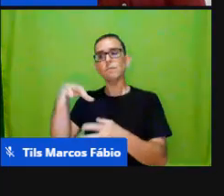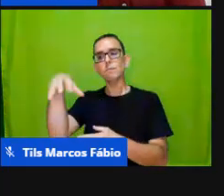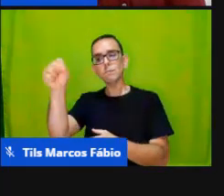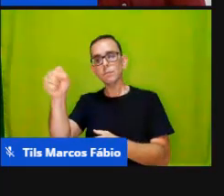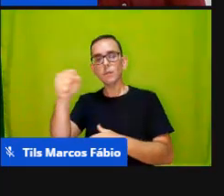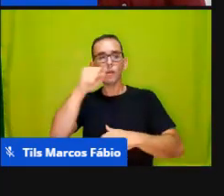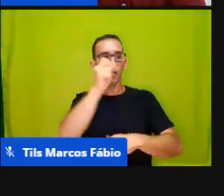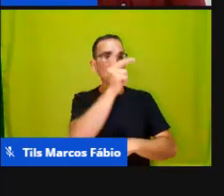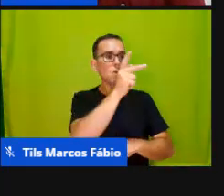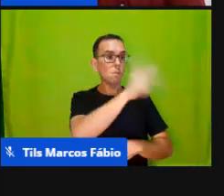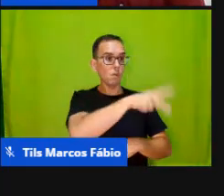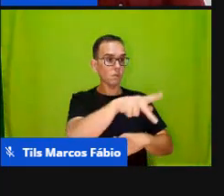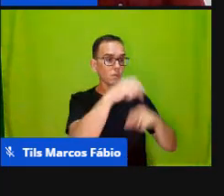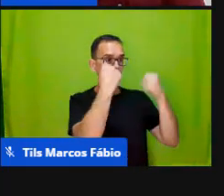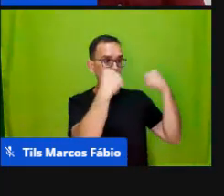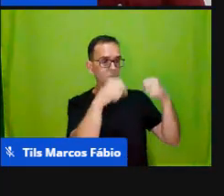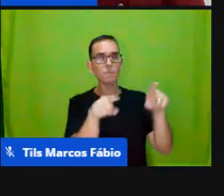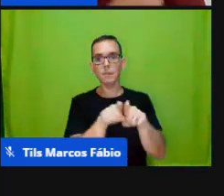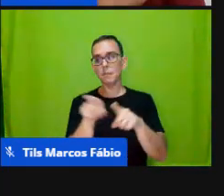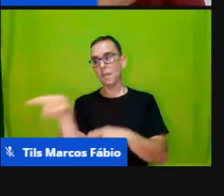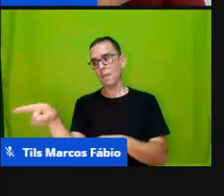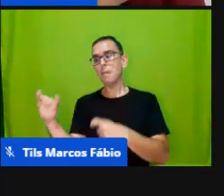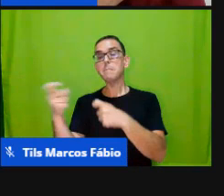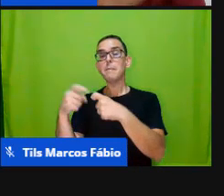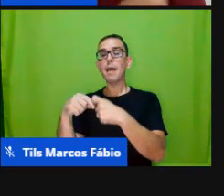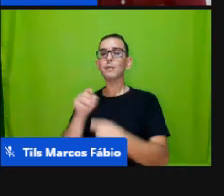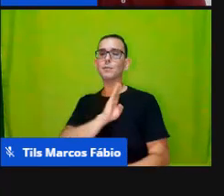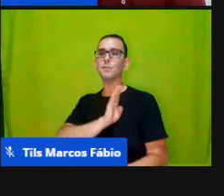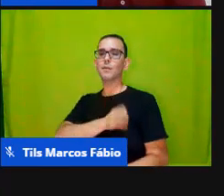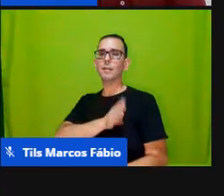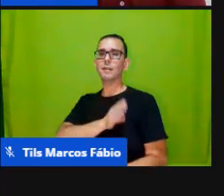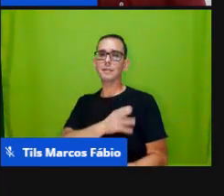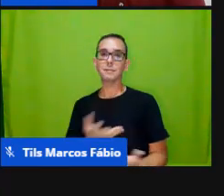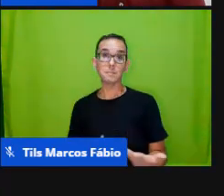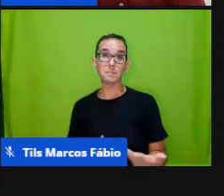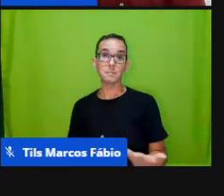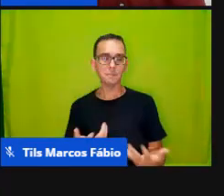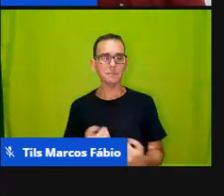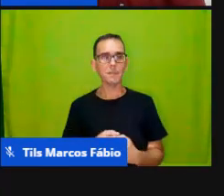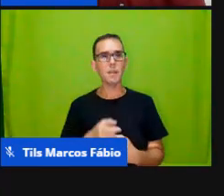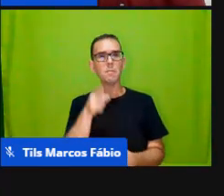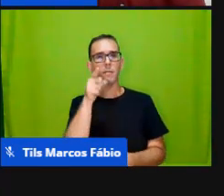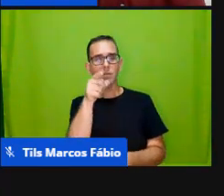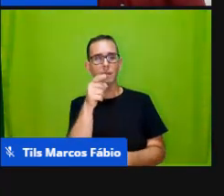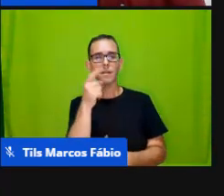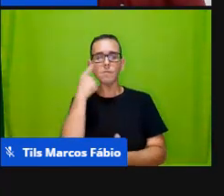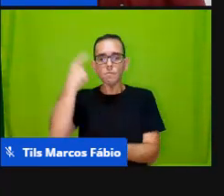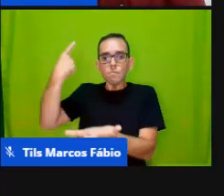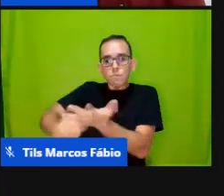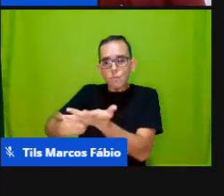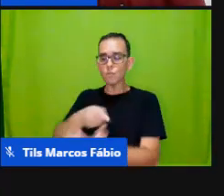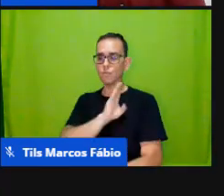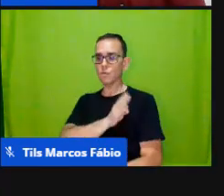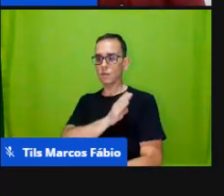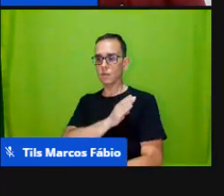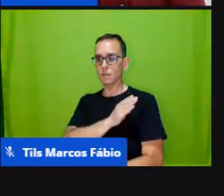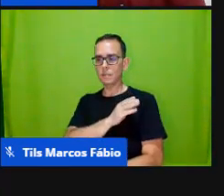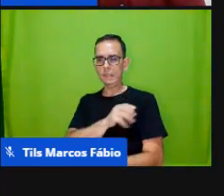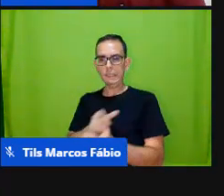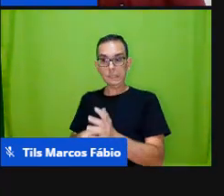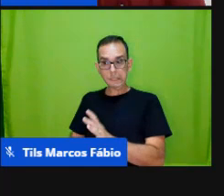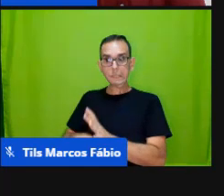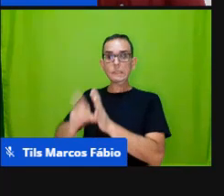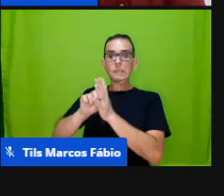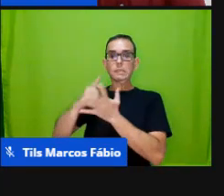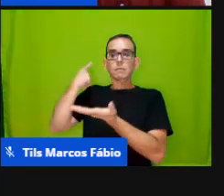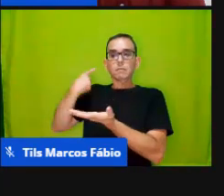de educação física e o cardiologista. Então, hoje, para você marcar um cardiologista, você tem que agendar com bastante antecedência, porque todo